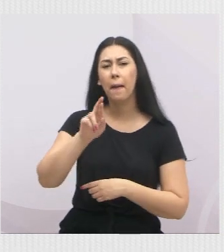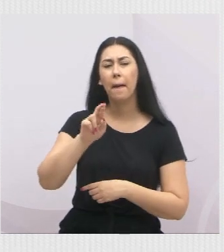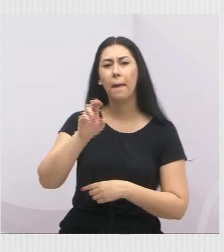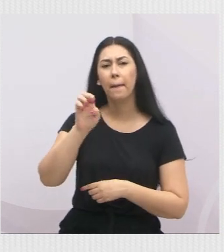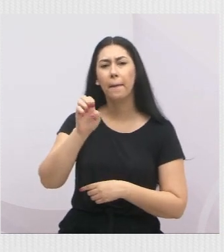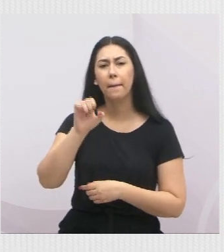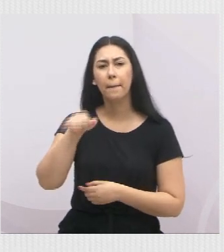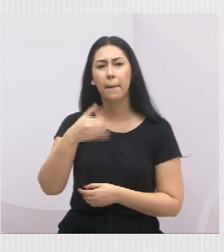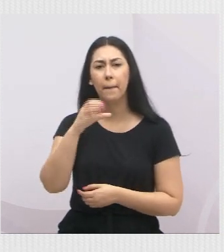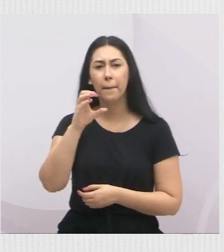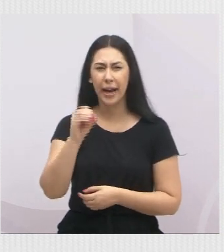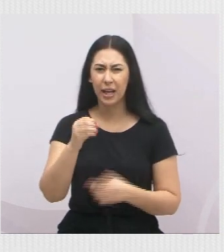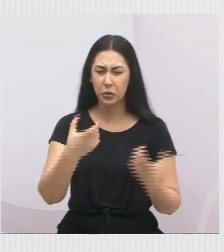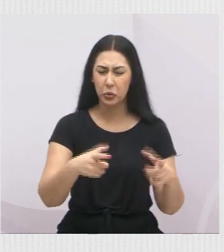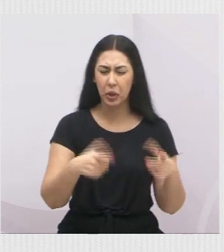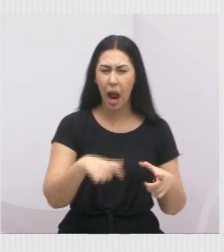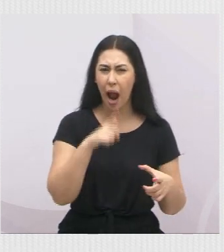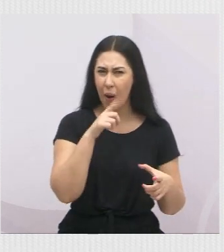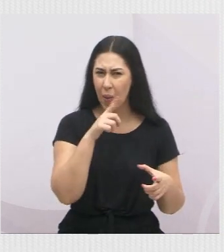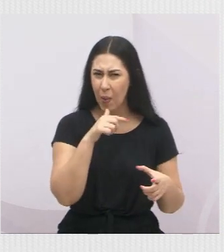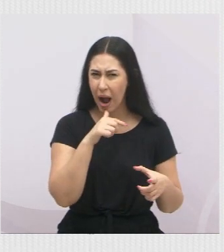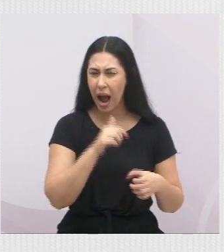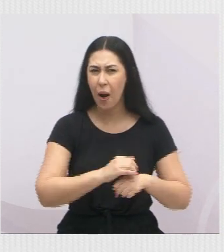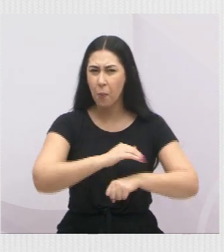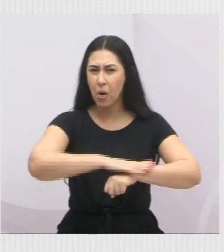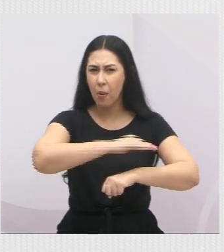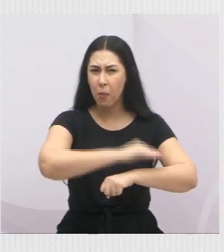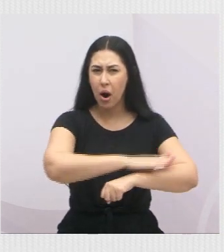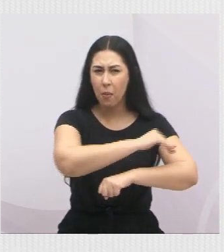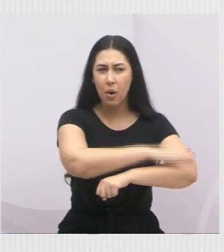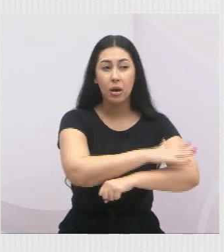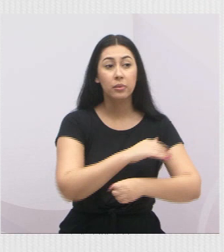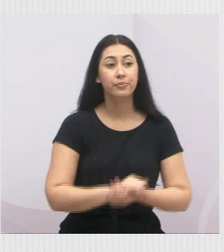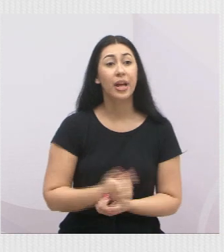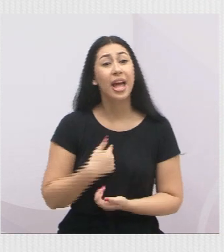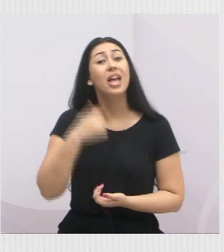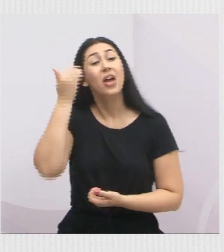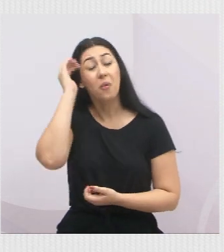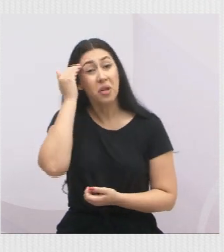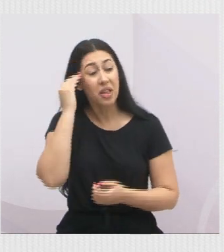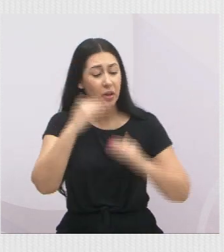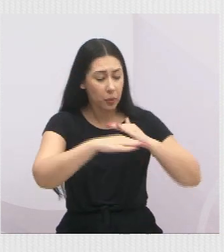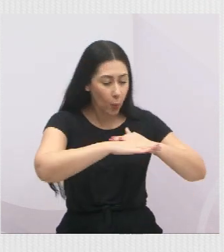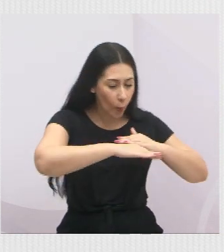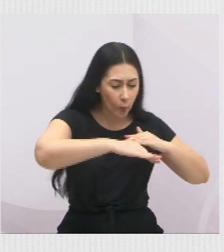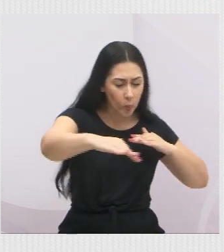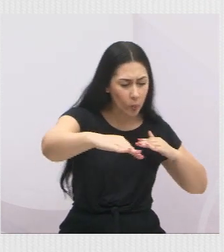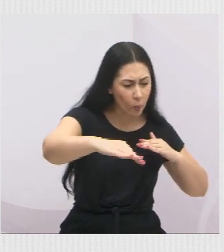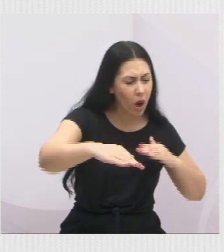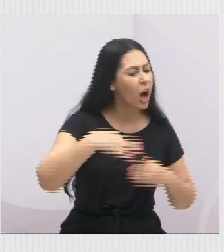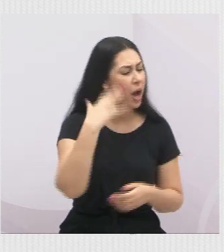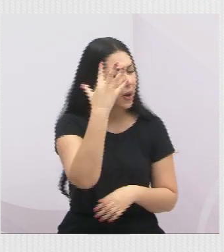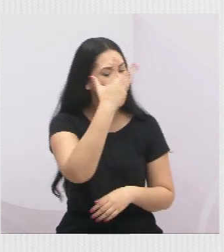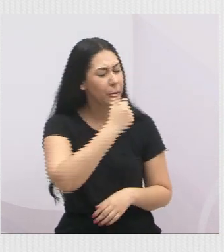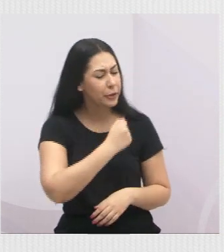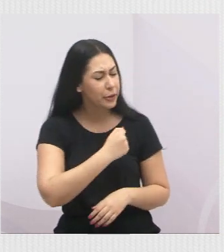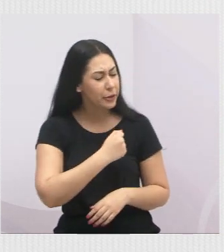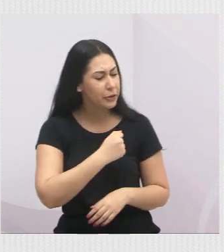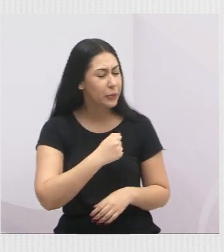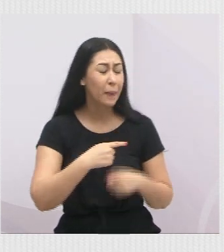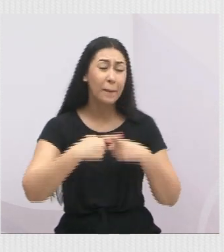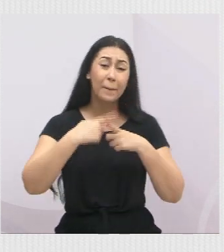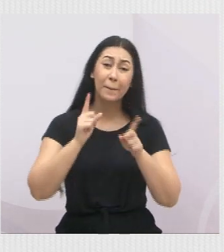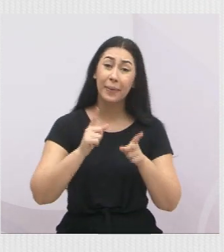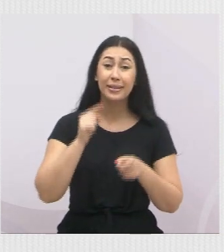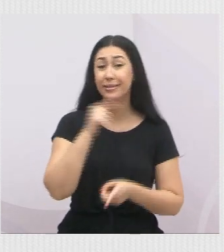ele tem ondulações. Então, eu entendo que o asfalto fica bonito, é bacana, até mais barato. Mas é